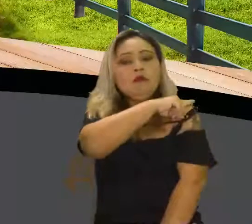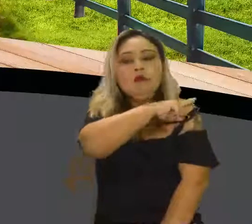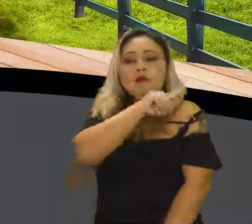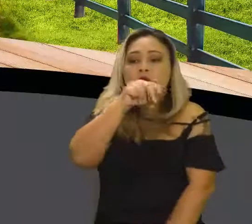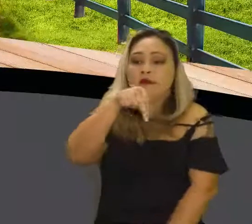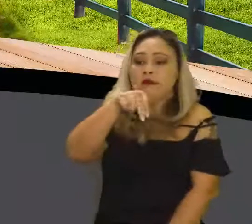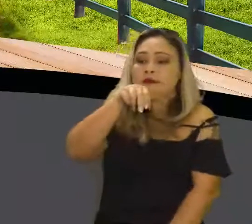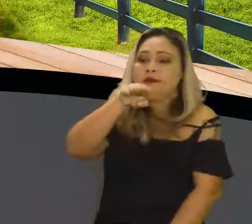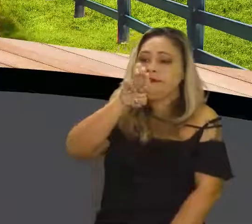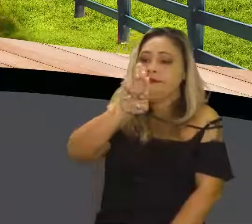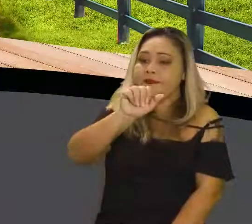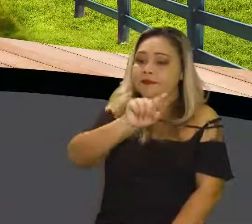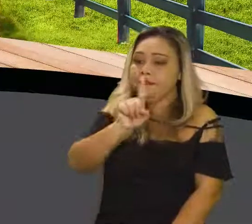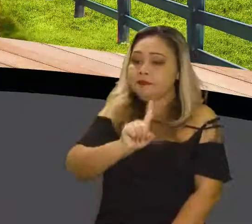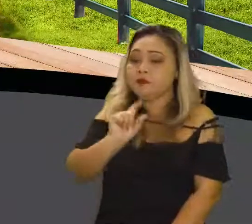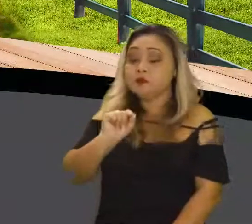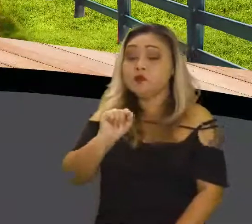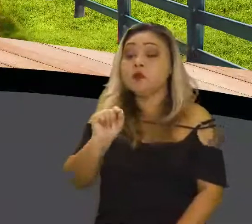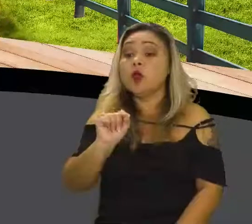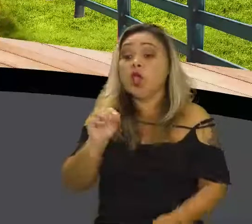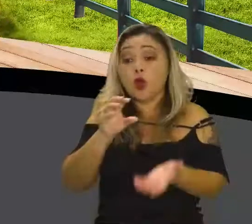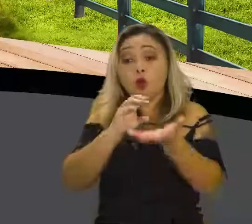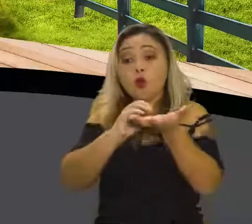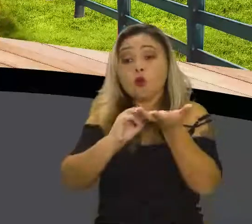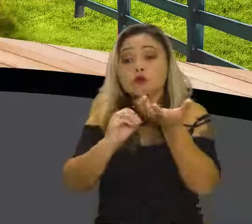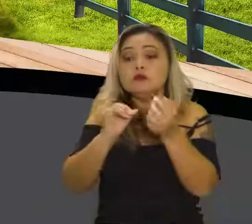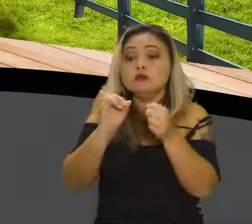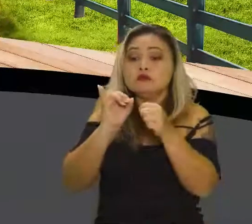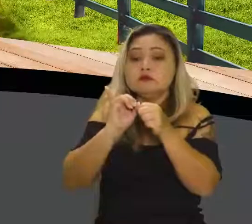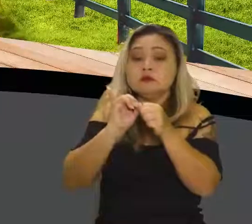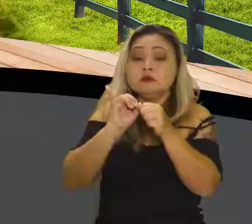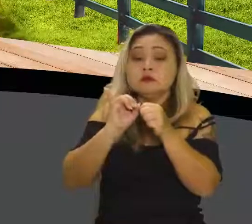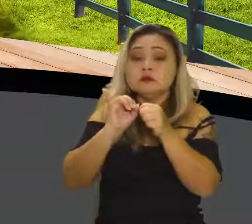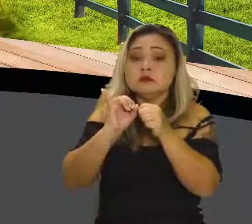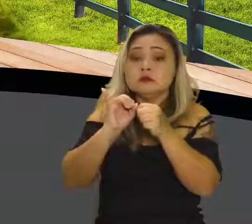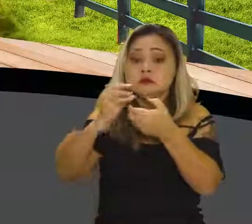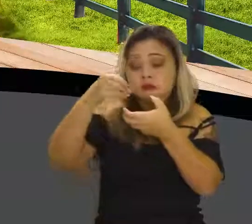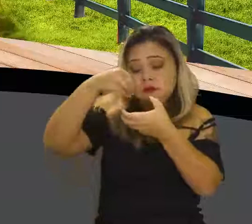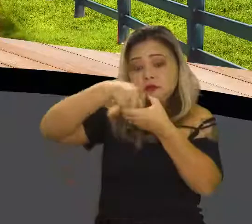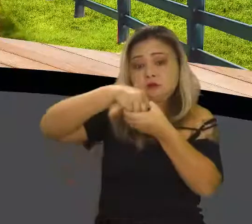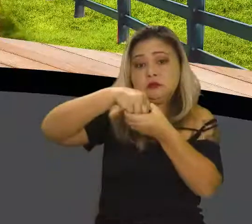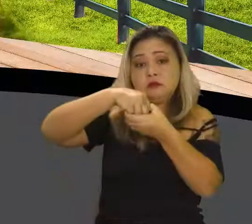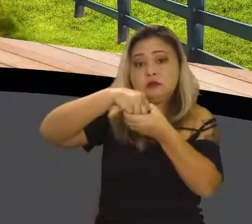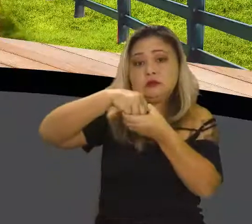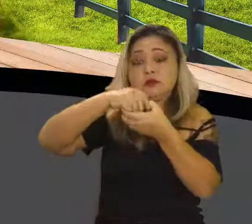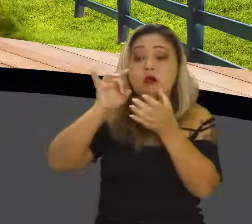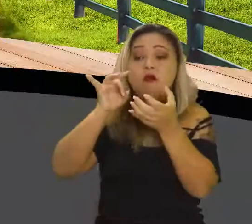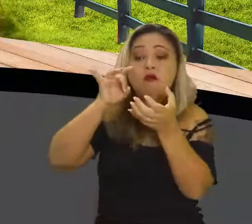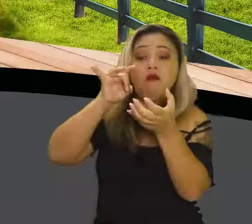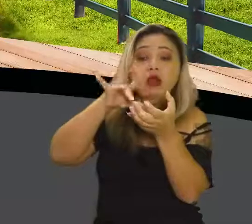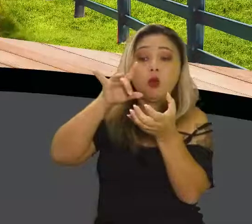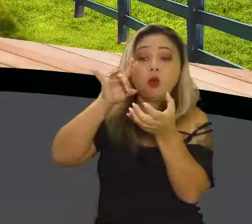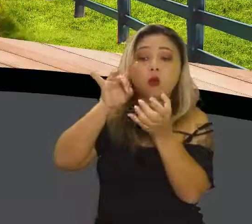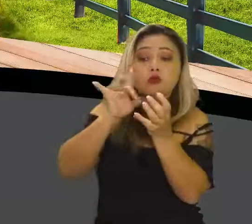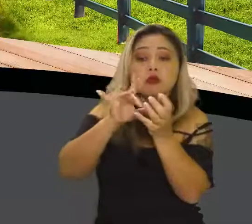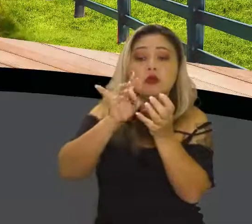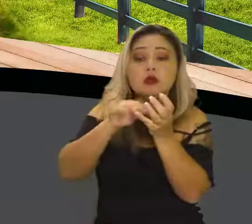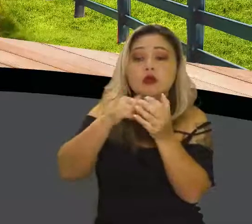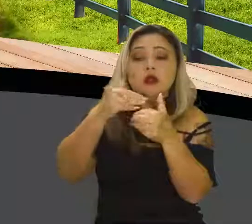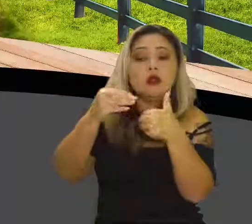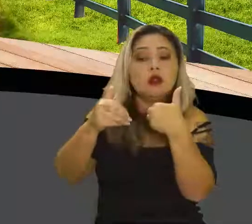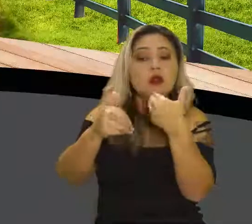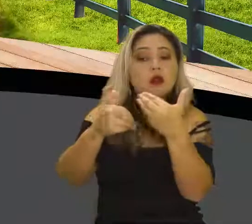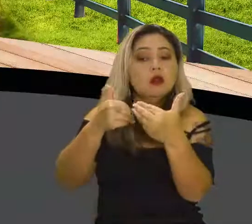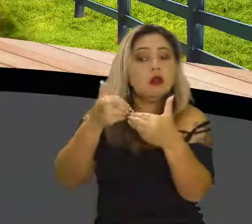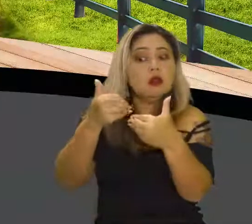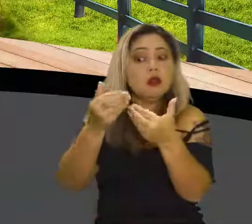NBAZ, ovo galado, professor, é o ovo que dentro dele foi fecundado e ele vai começar a